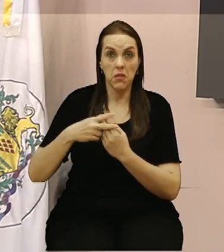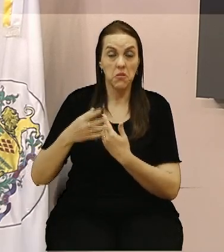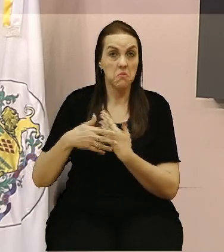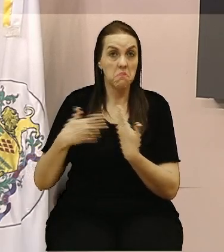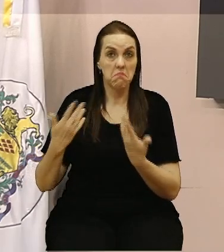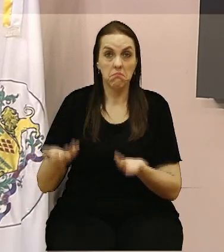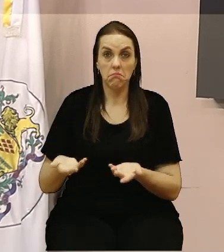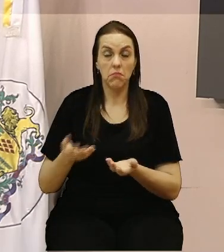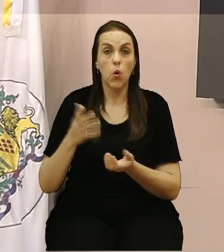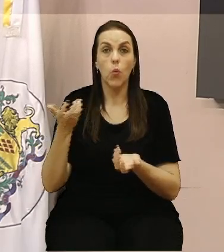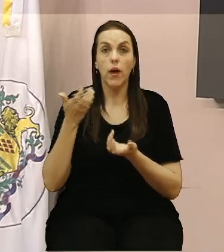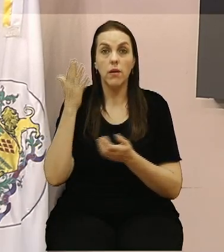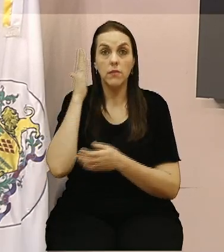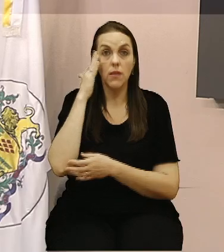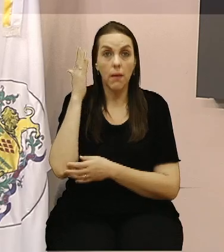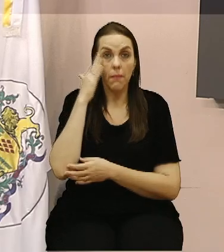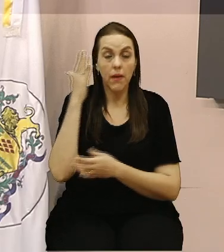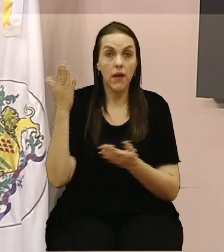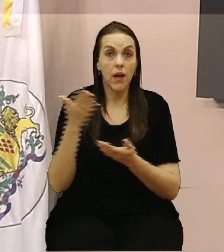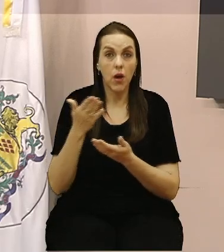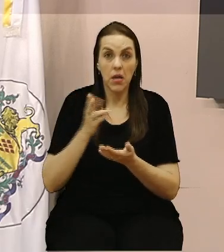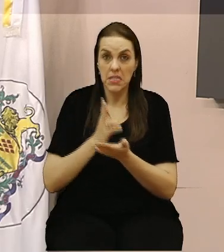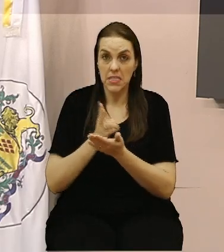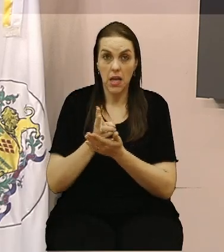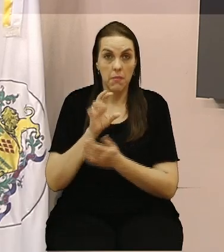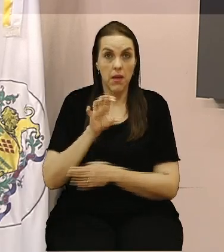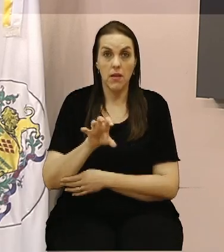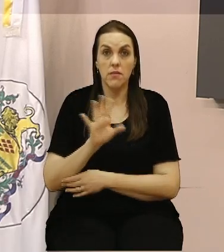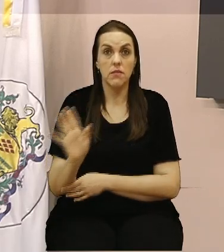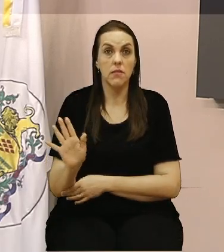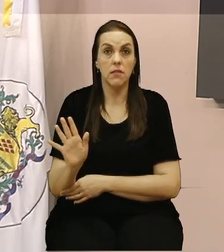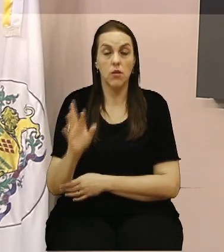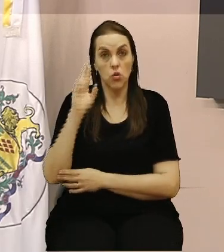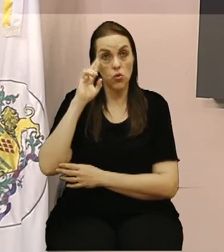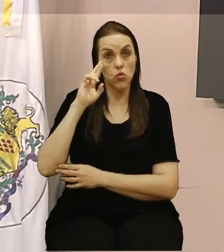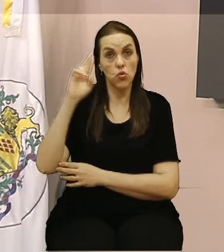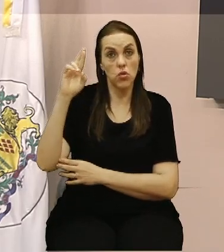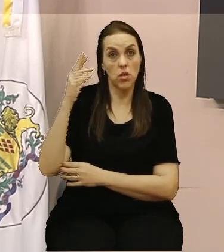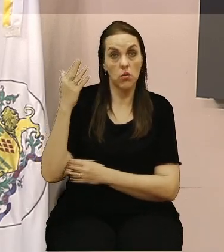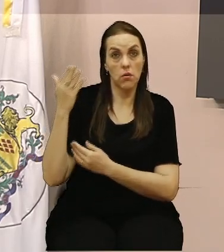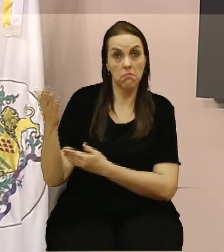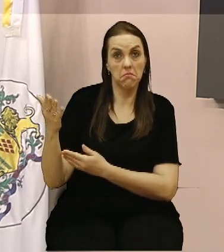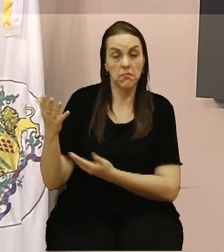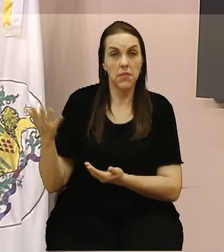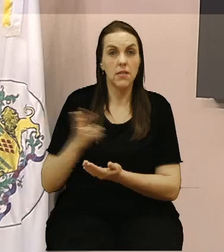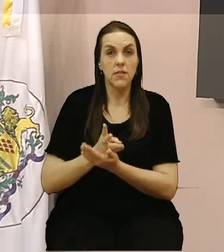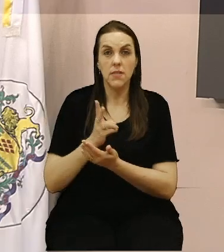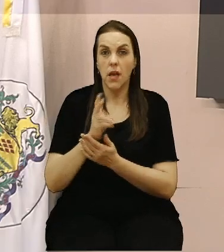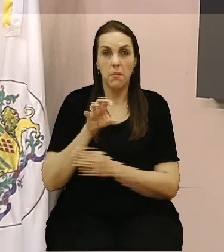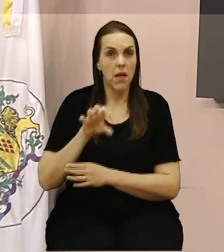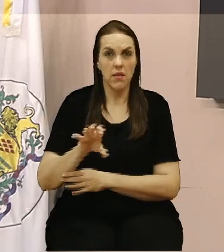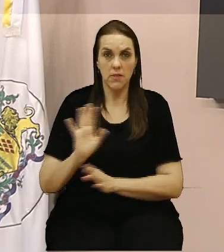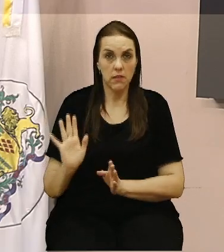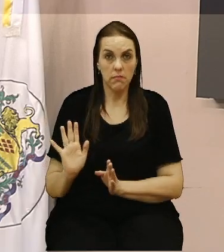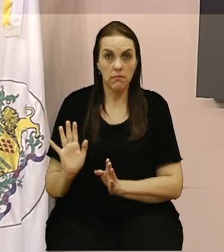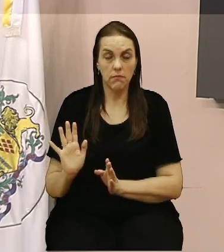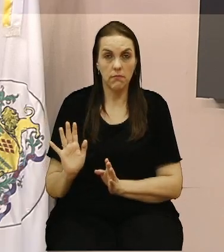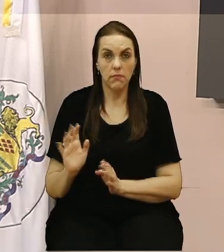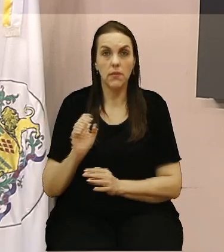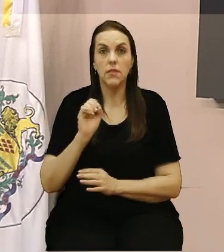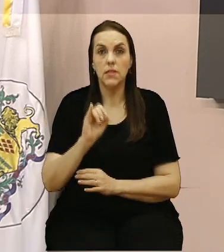Eu quero saber se vai ser agora sempre assim, agora sabendo que ela é diretora, né? Se vai ser sempre assim. Se